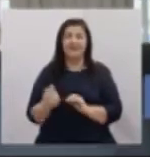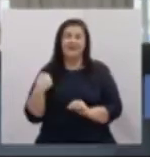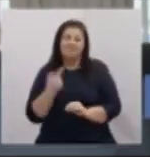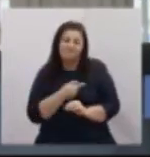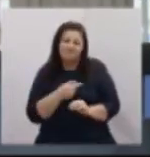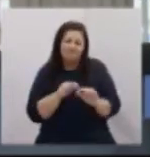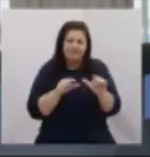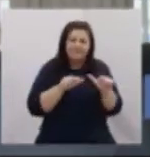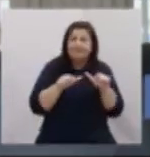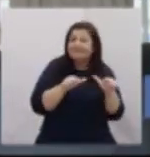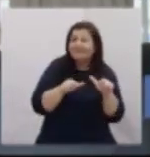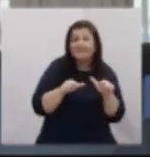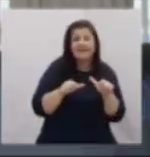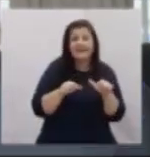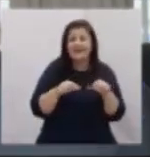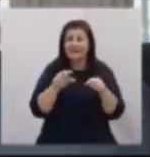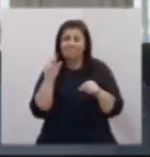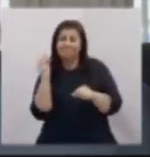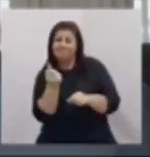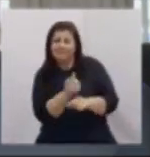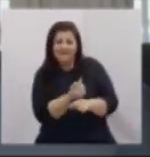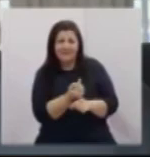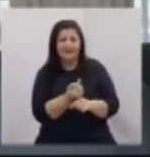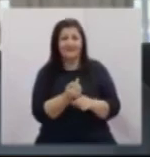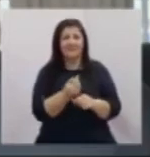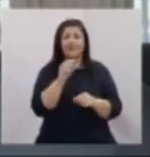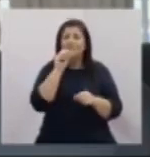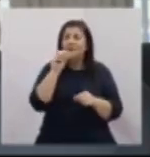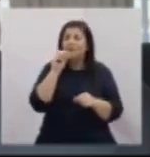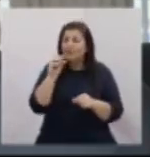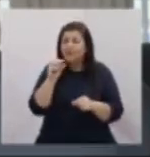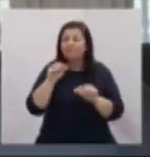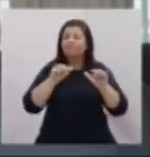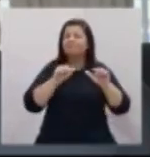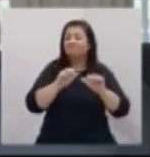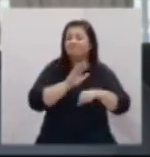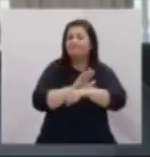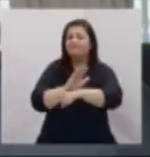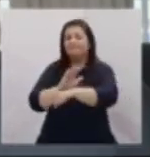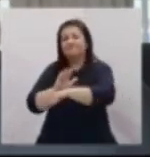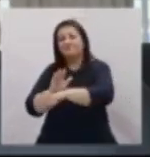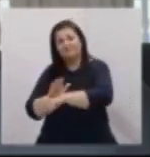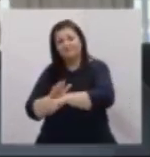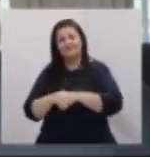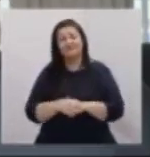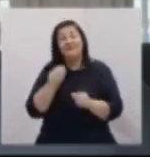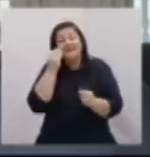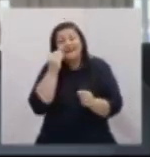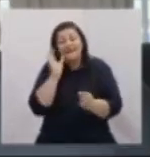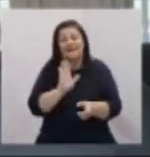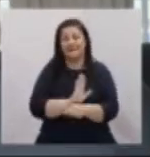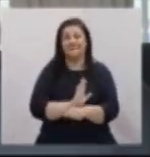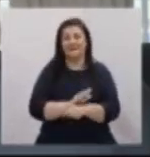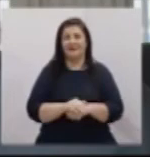né? Eu vim para cá pensando nisso, são gotas, né? De alguma coisa que a gente tenta fazer